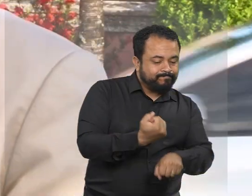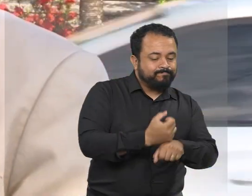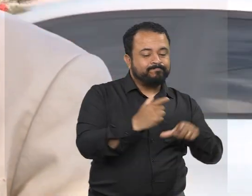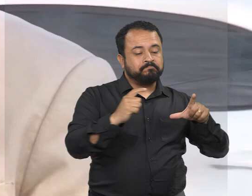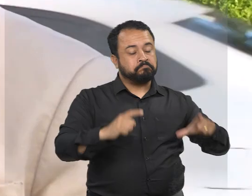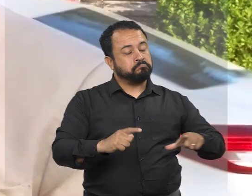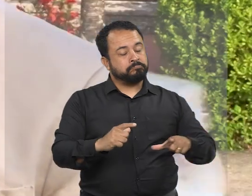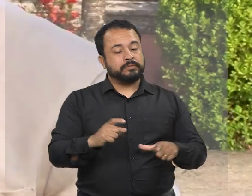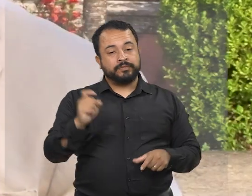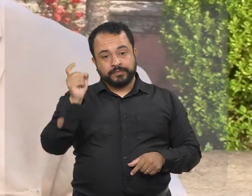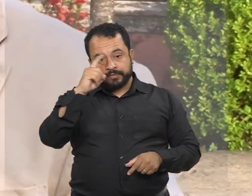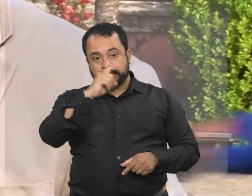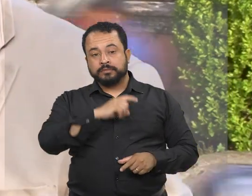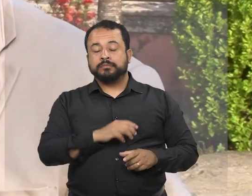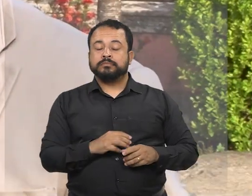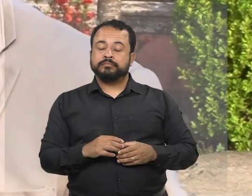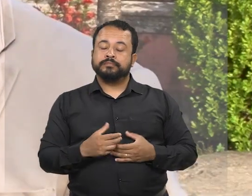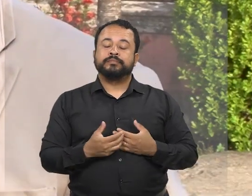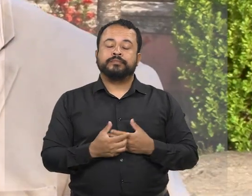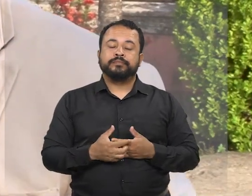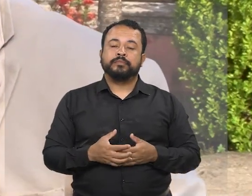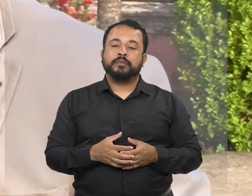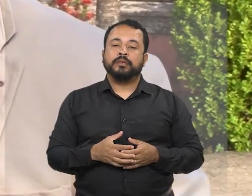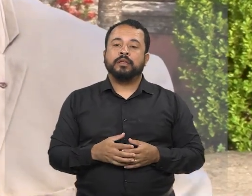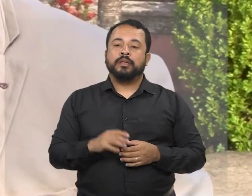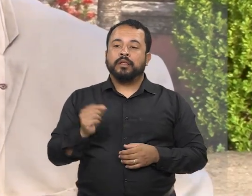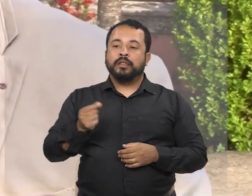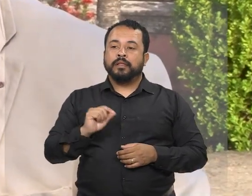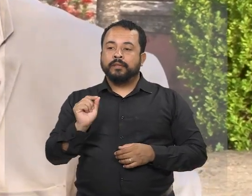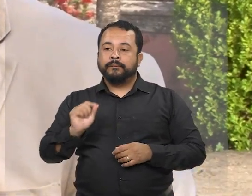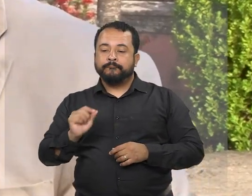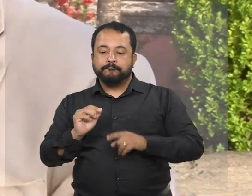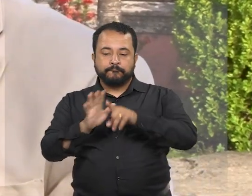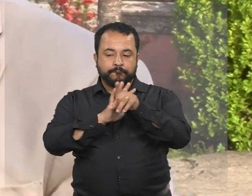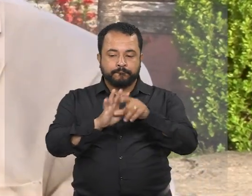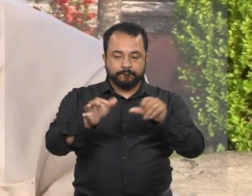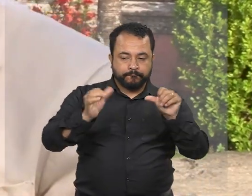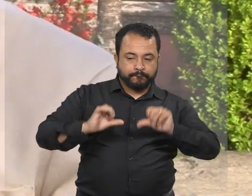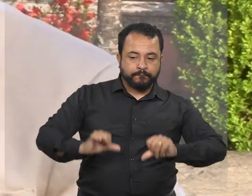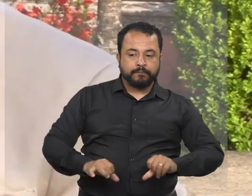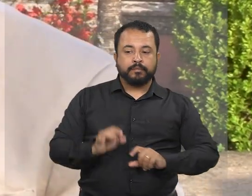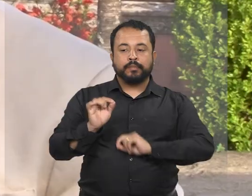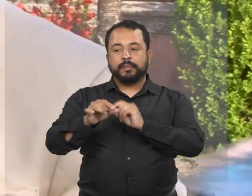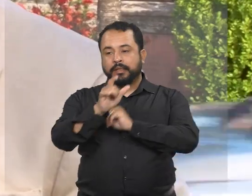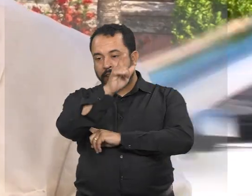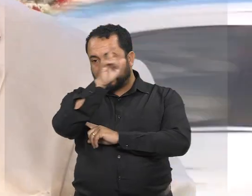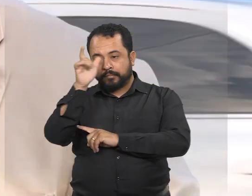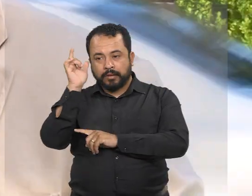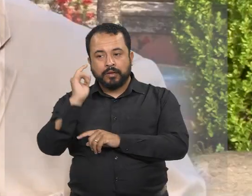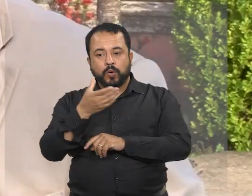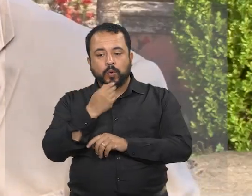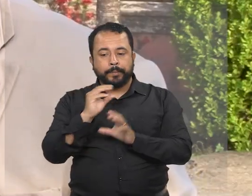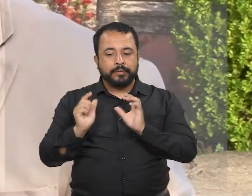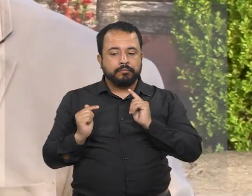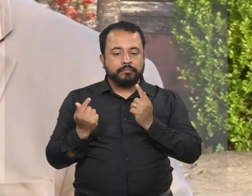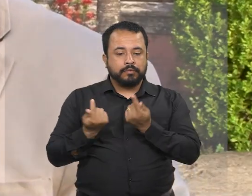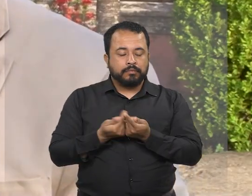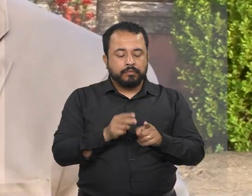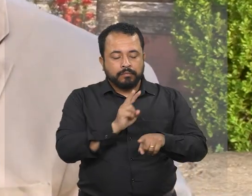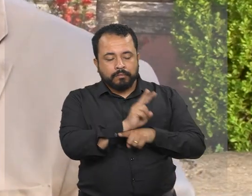Foi baseado no laudo técnico do Instituto de Geomecânica da Alemanha,